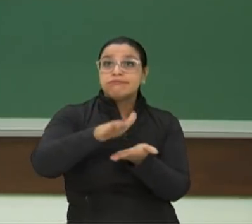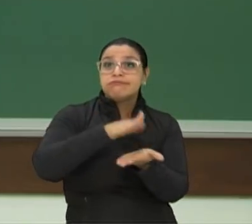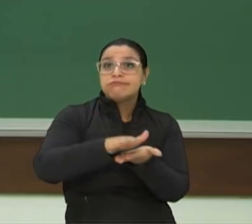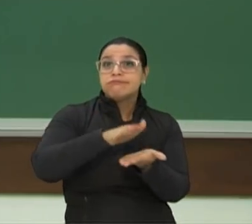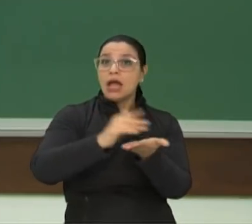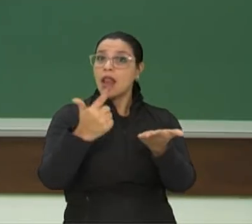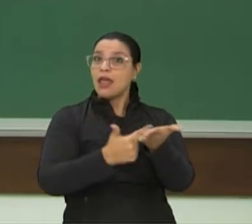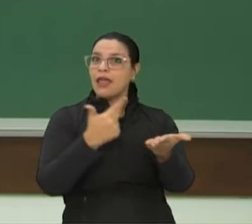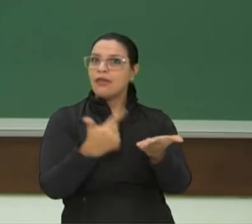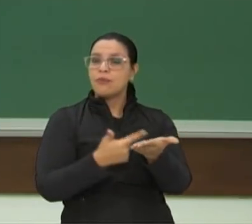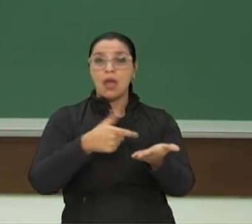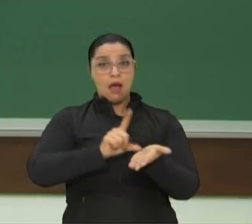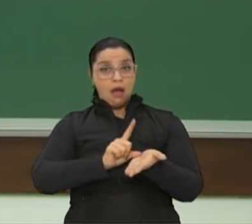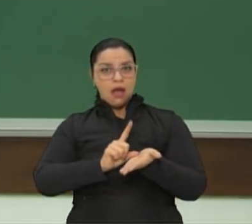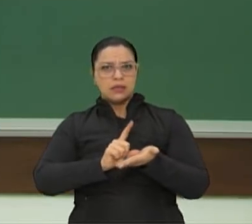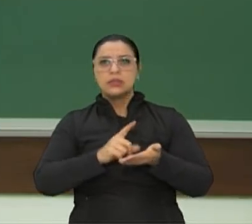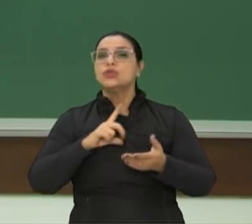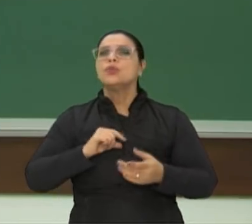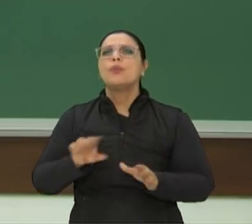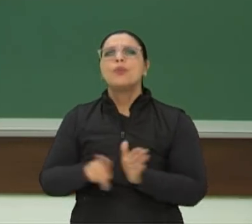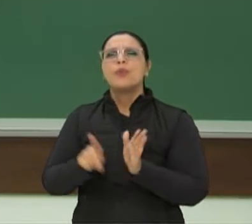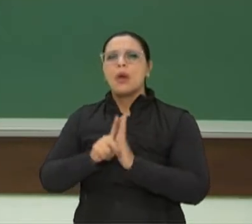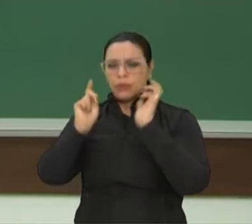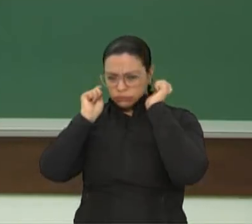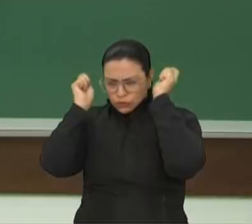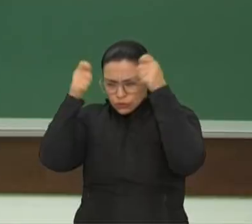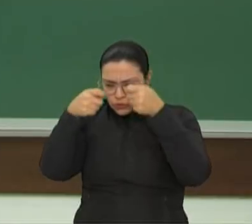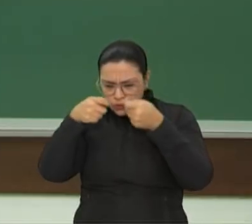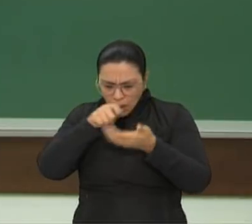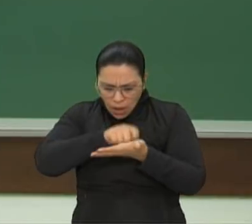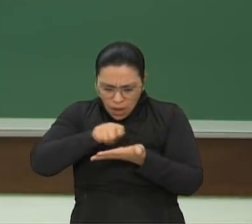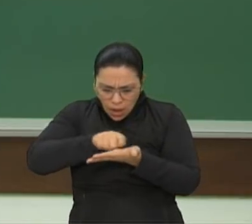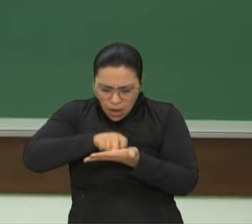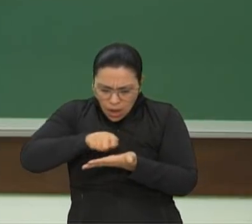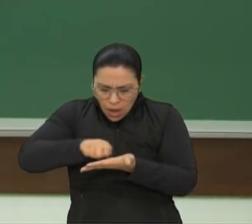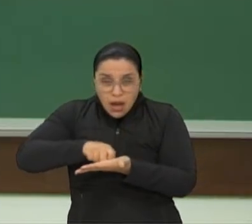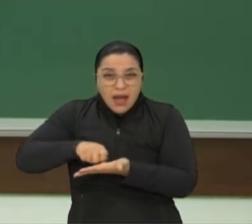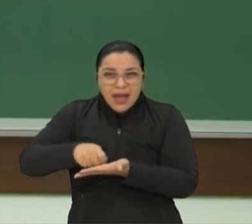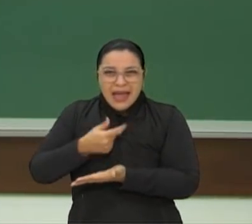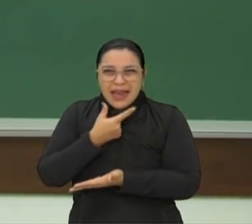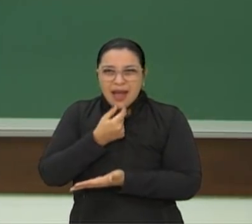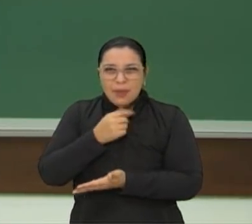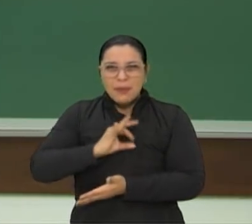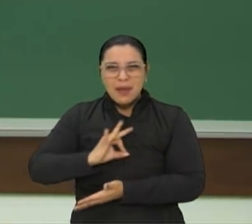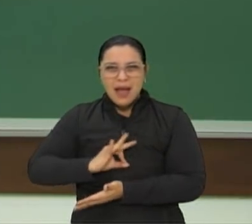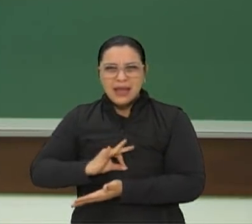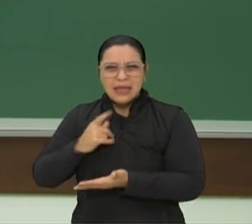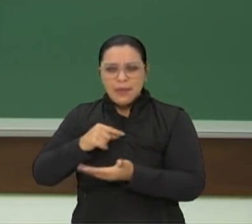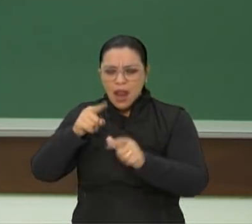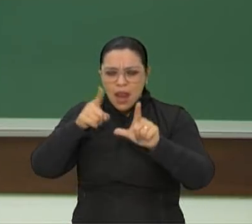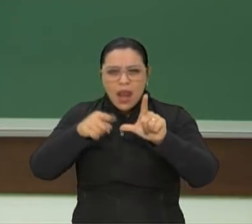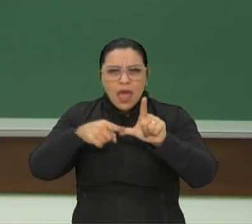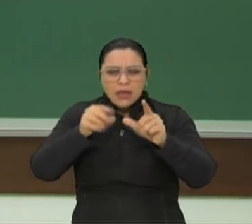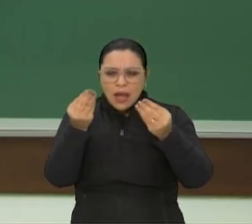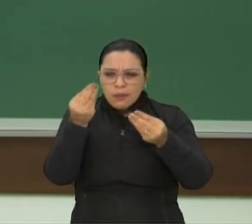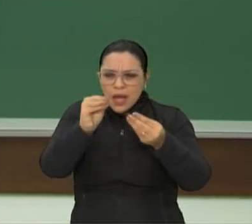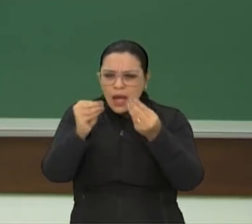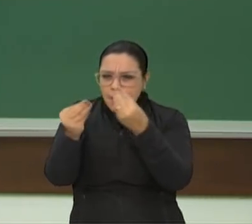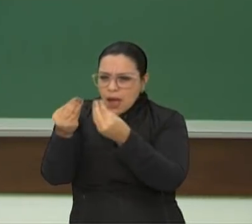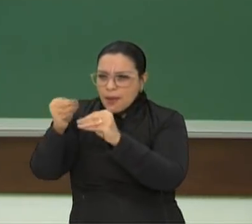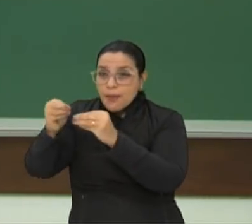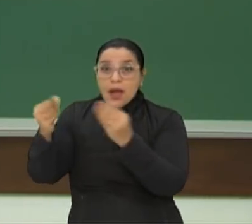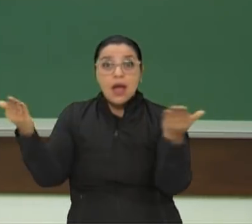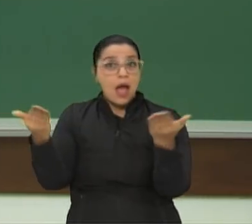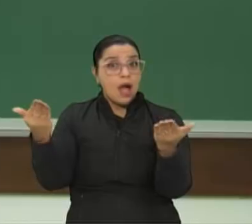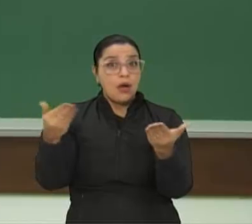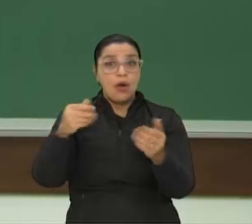precisava de um livro copiado pelos monges copistas, lembra disso lá das aulas de história, né? Copiava-se letrinha por letrinha o livro. Agora, com a